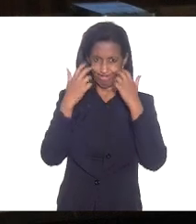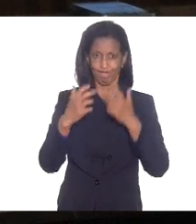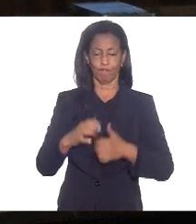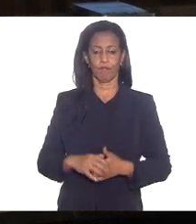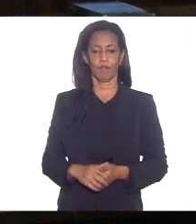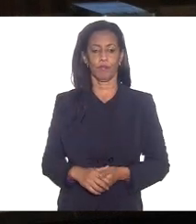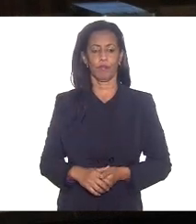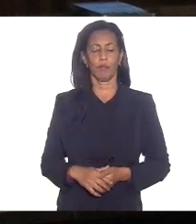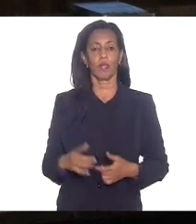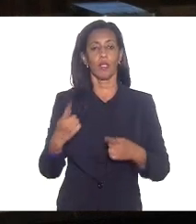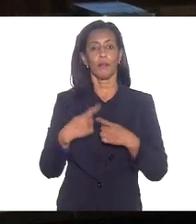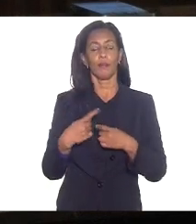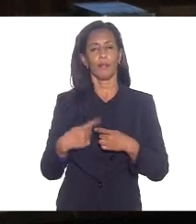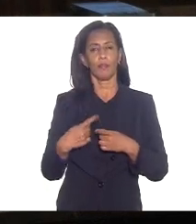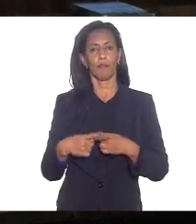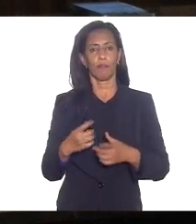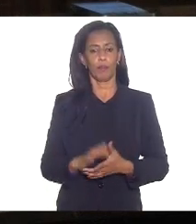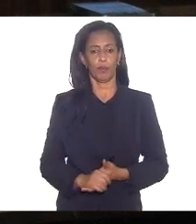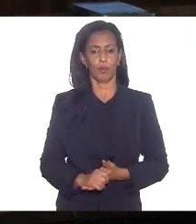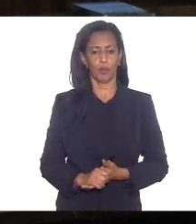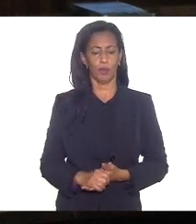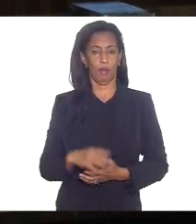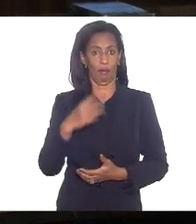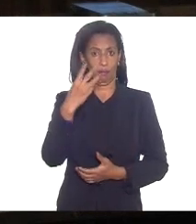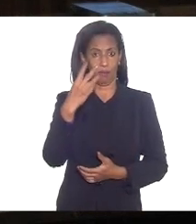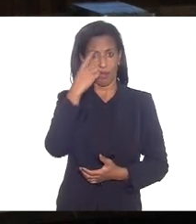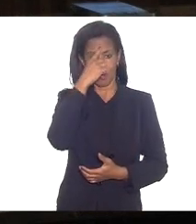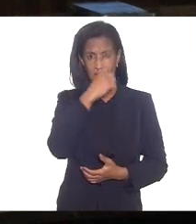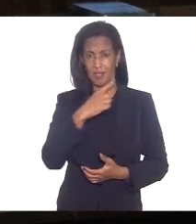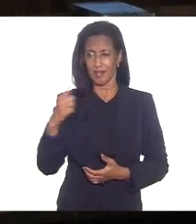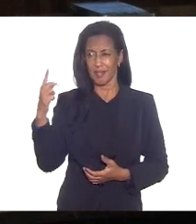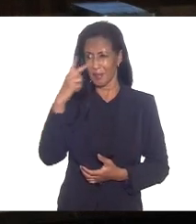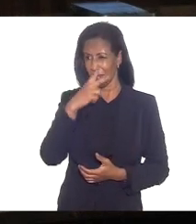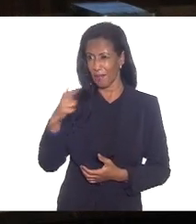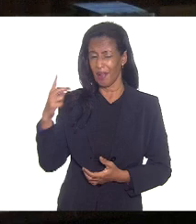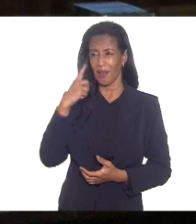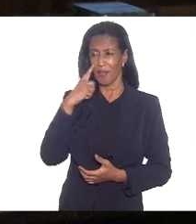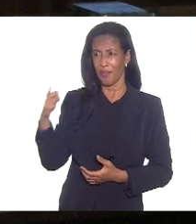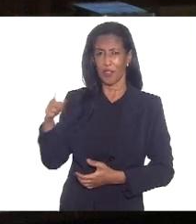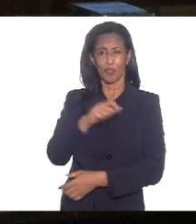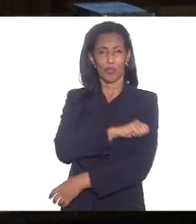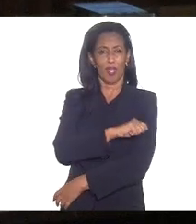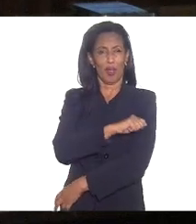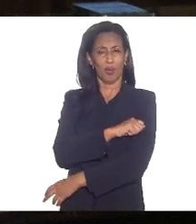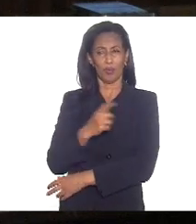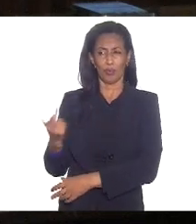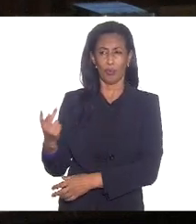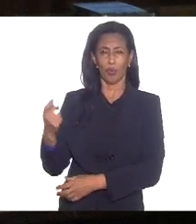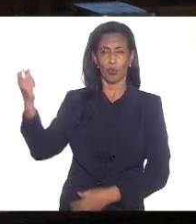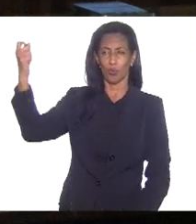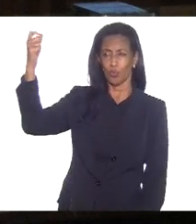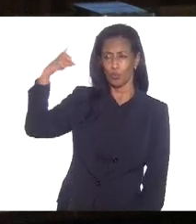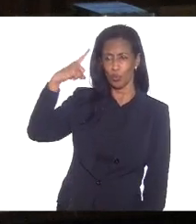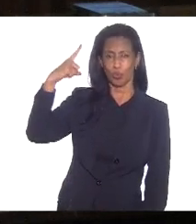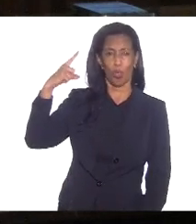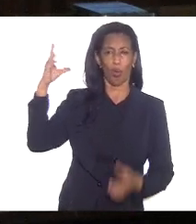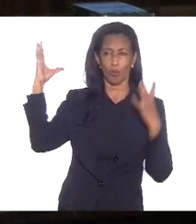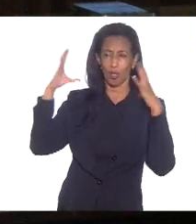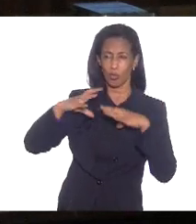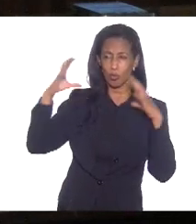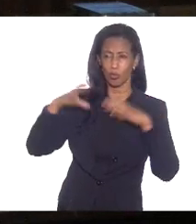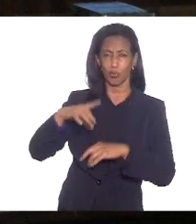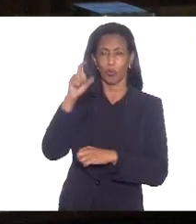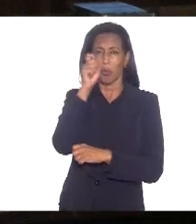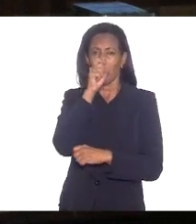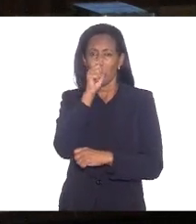envergonhado, é porque há 3 semanas eu vejo aqueles alunos ali no sol, na chuva,